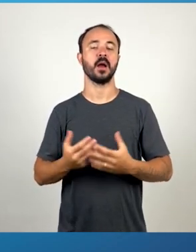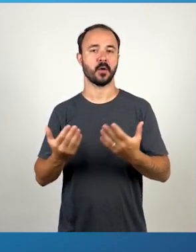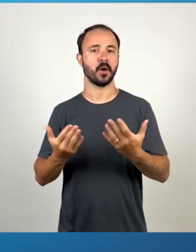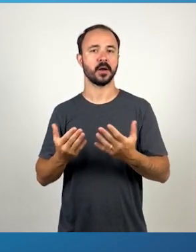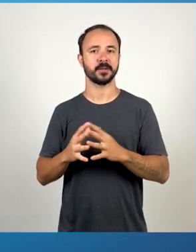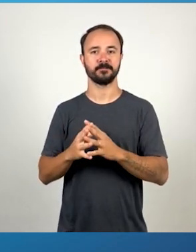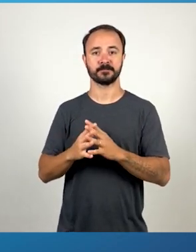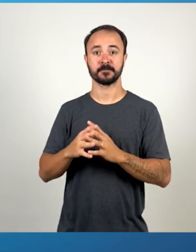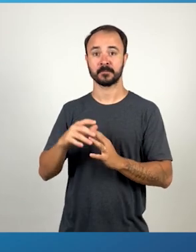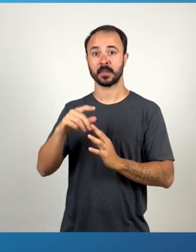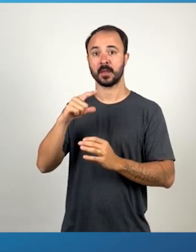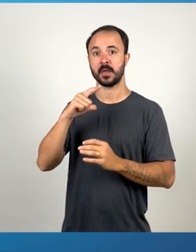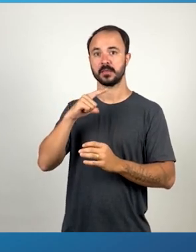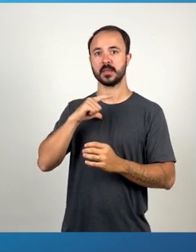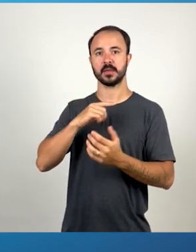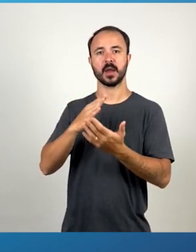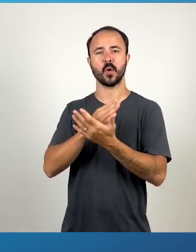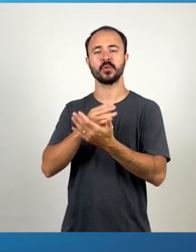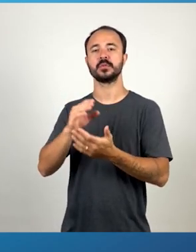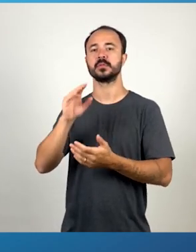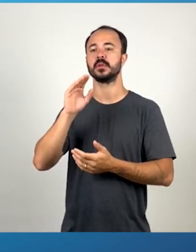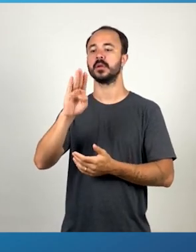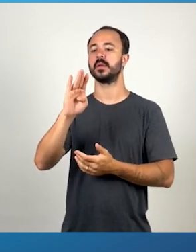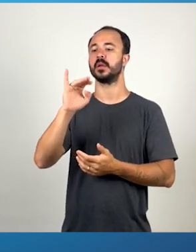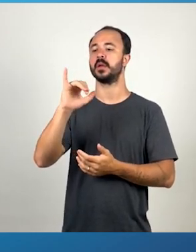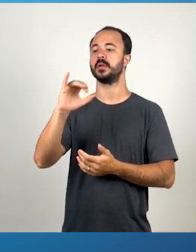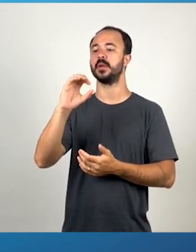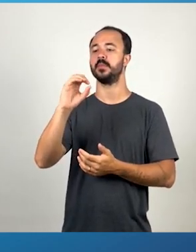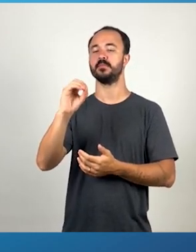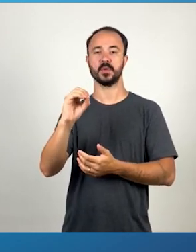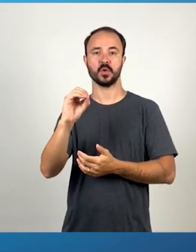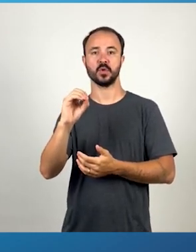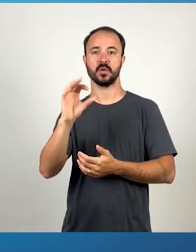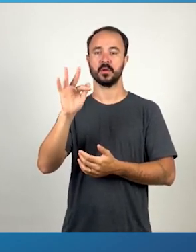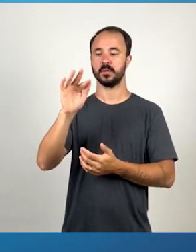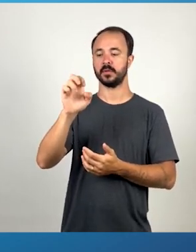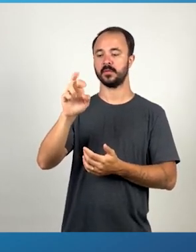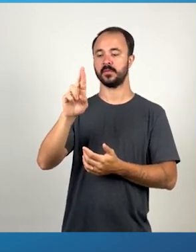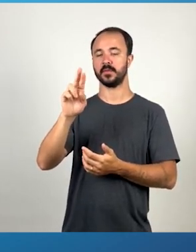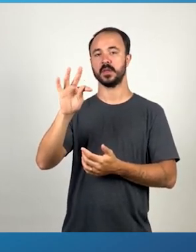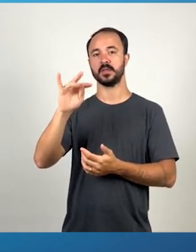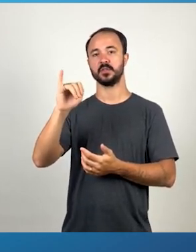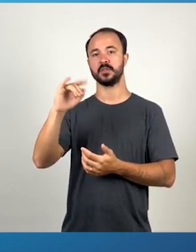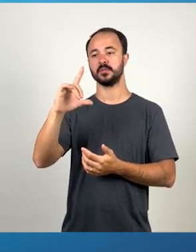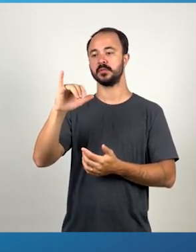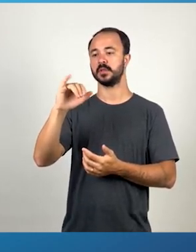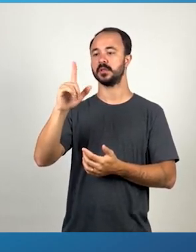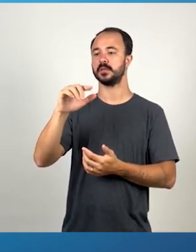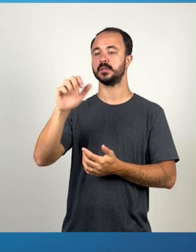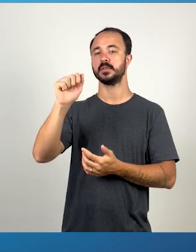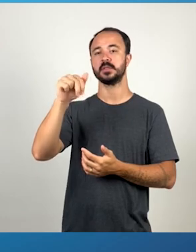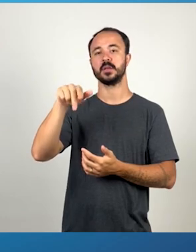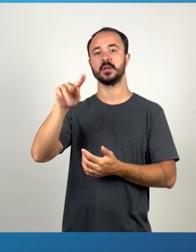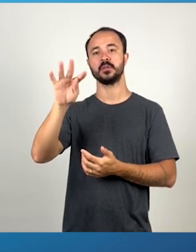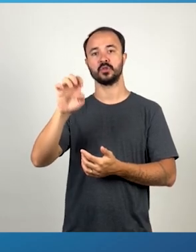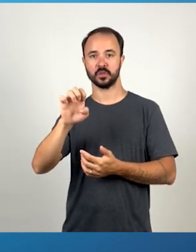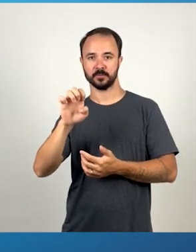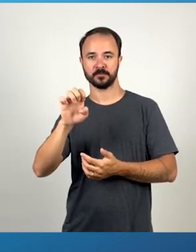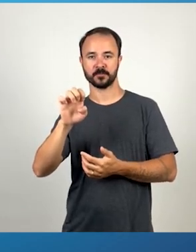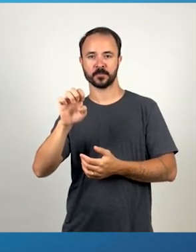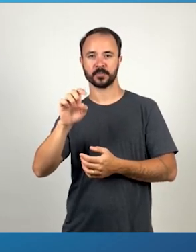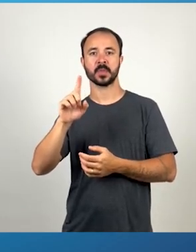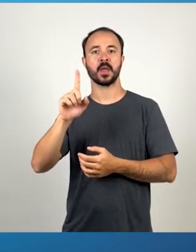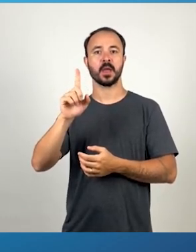Nós temos ainda os biofertilizantes, que são produtos aí da fermentação anaeróbica, obtida a partir da lavoura